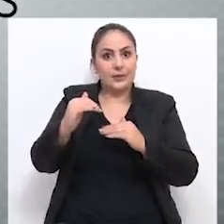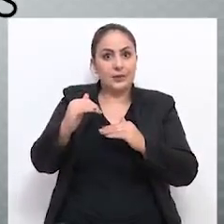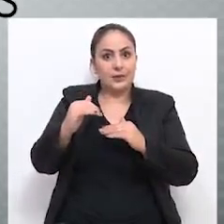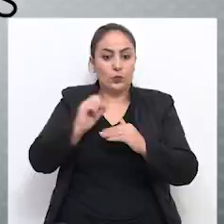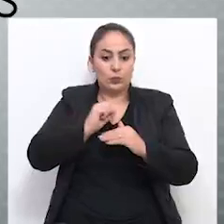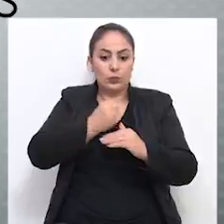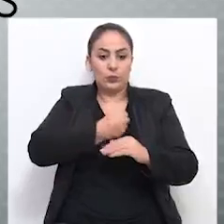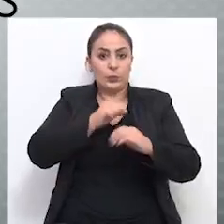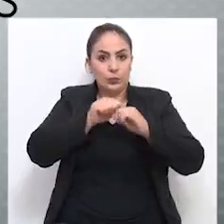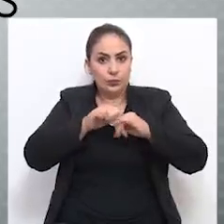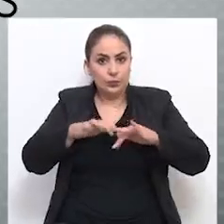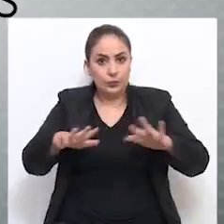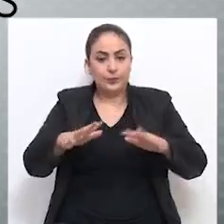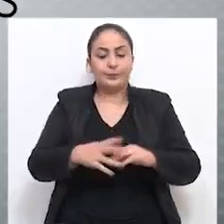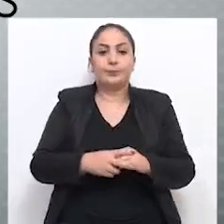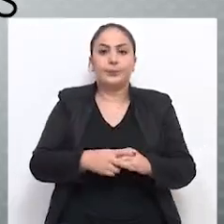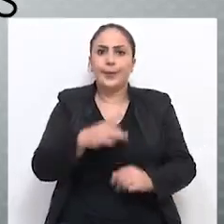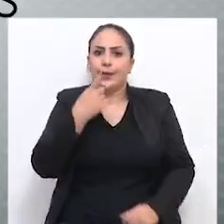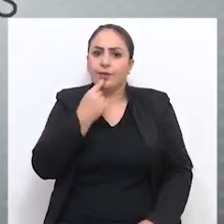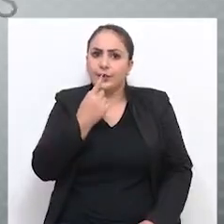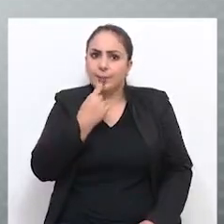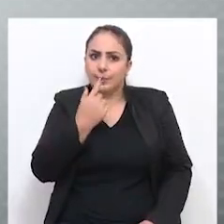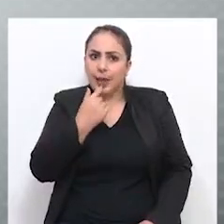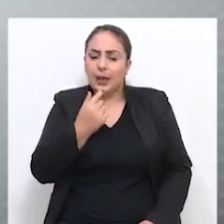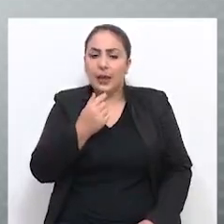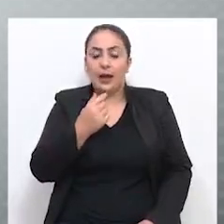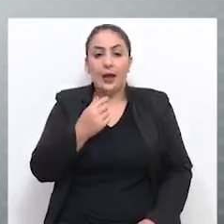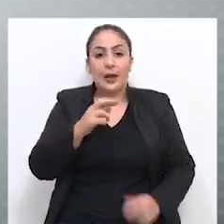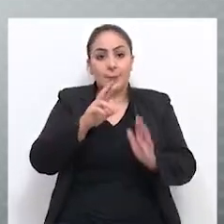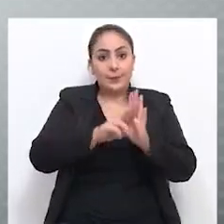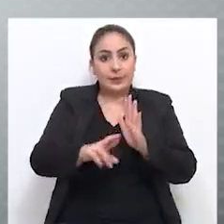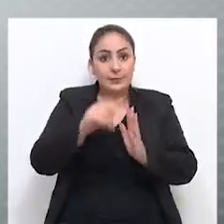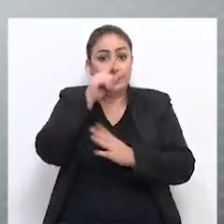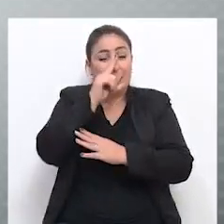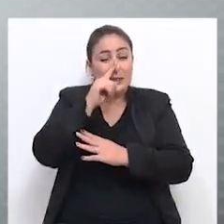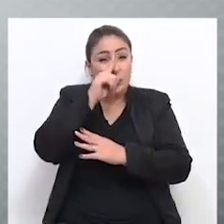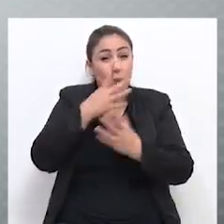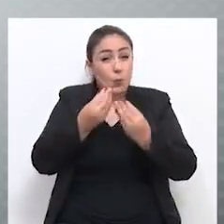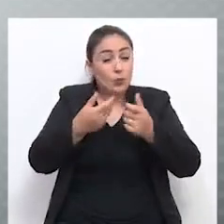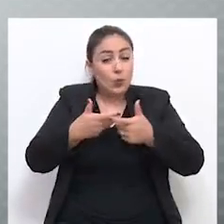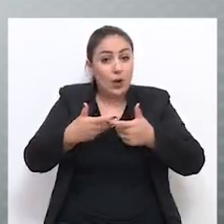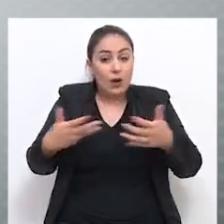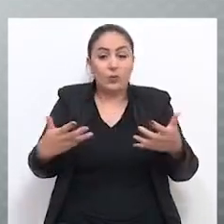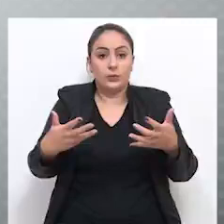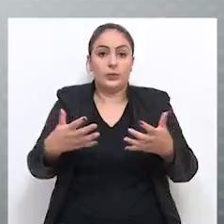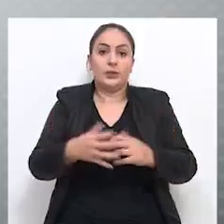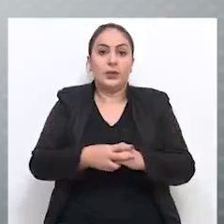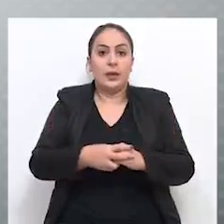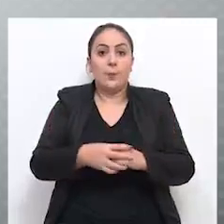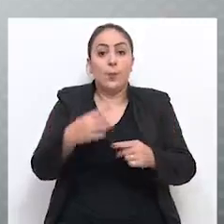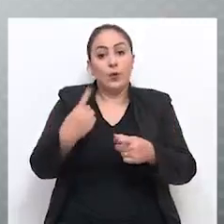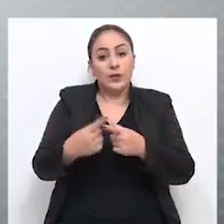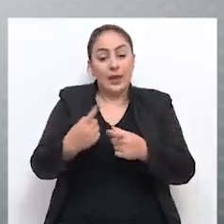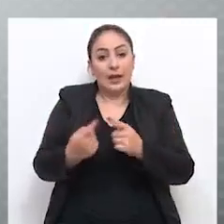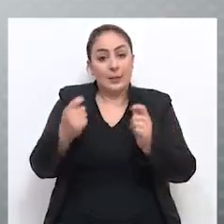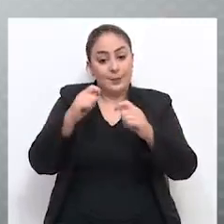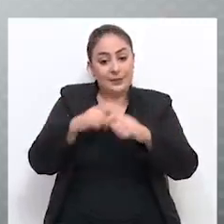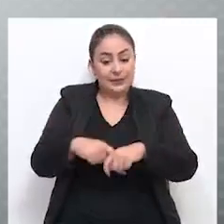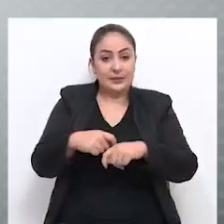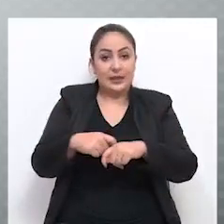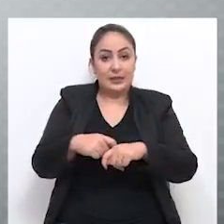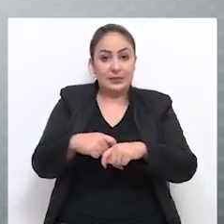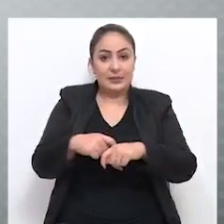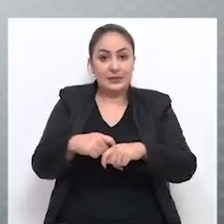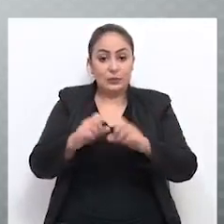de propagação do vírus. A vermelha representa risco alto, quando a capacidade de resposta do sistema